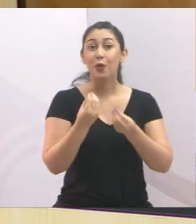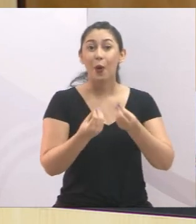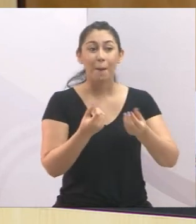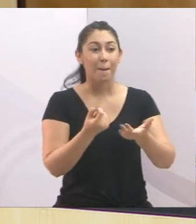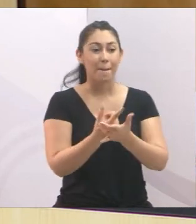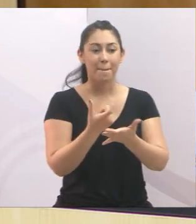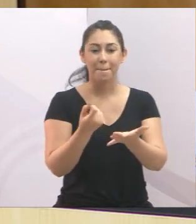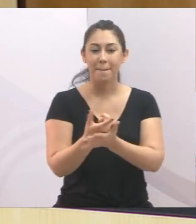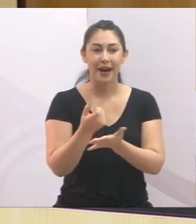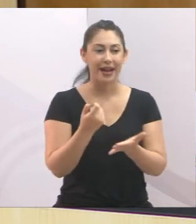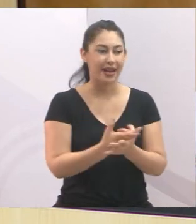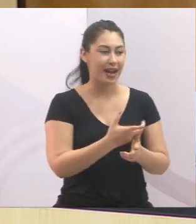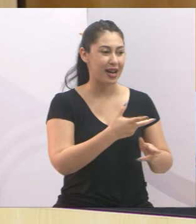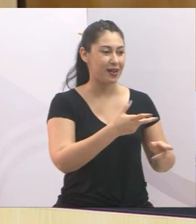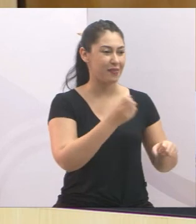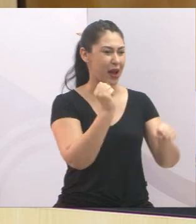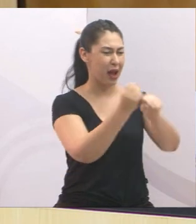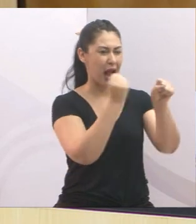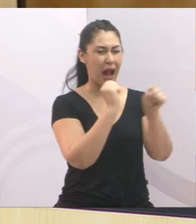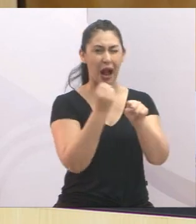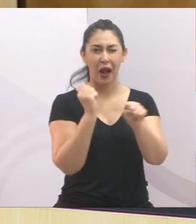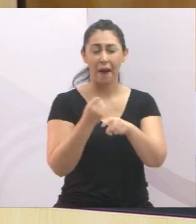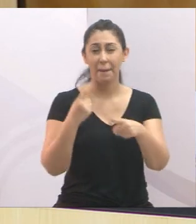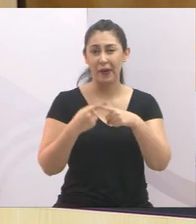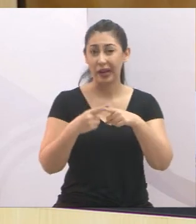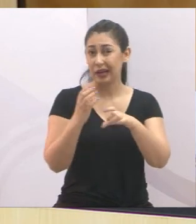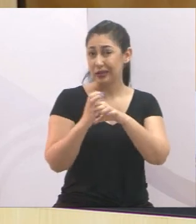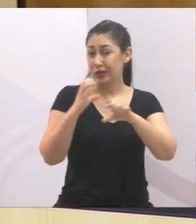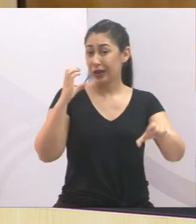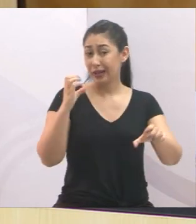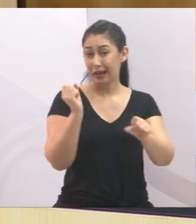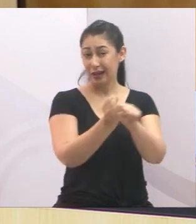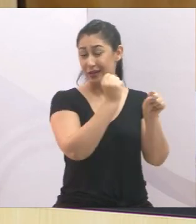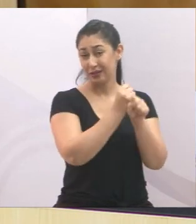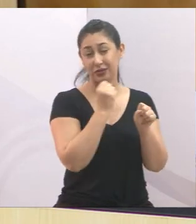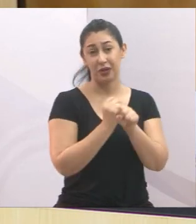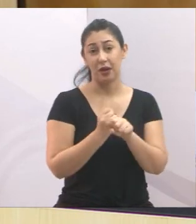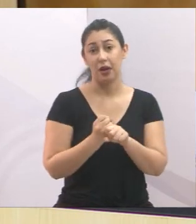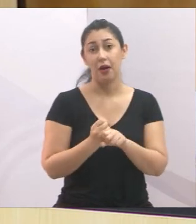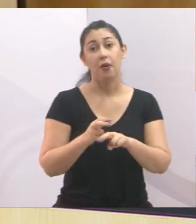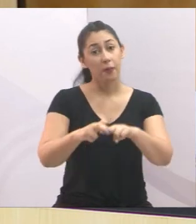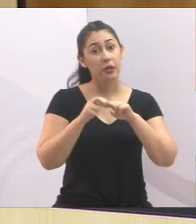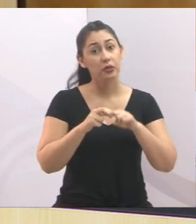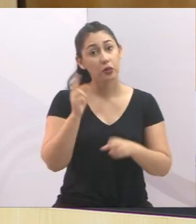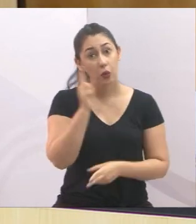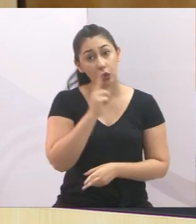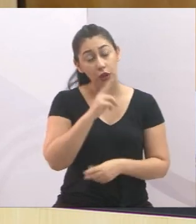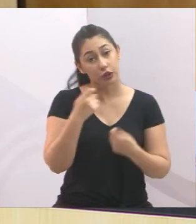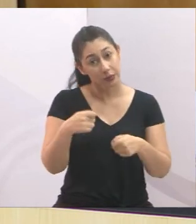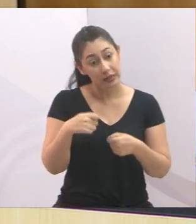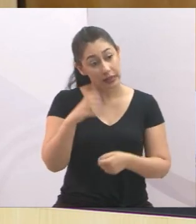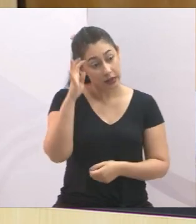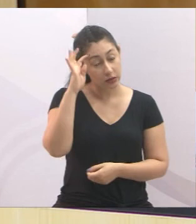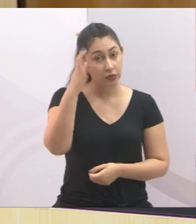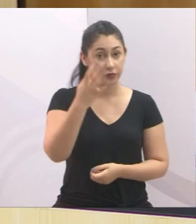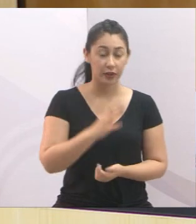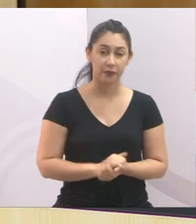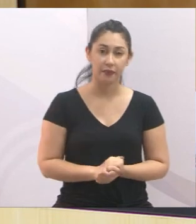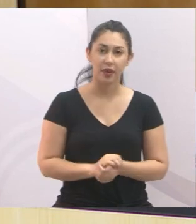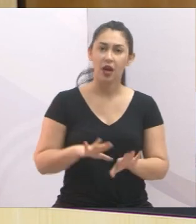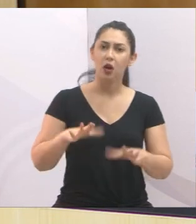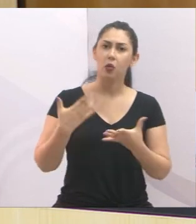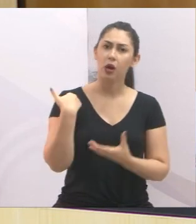despesas oriundas de serviços de engenharia e construção, o que impõe urgência ao pedido. E a devolutiva, quando indagado